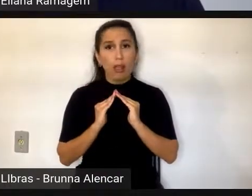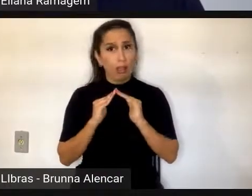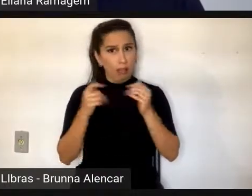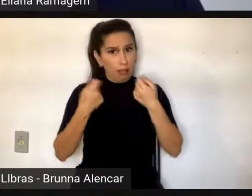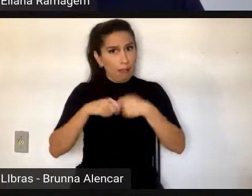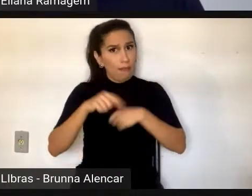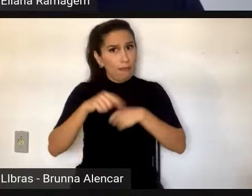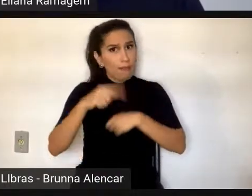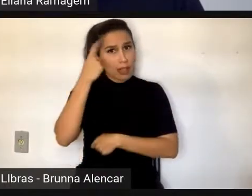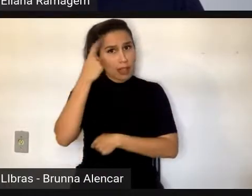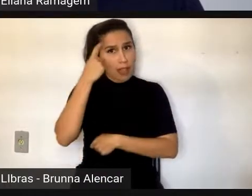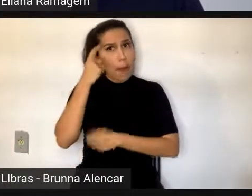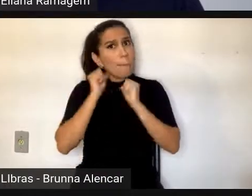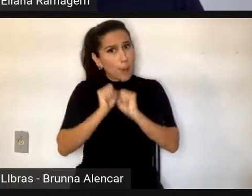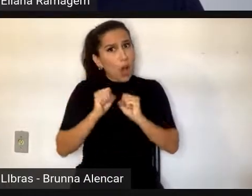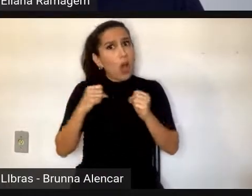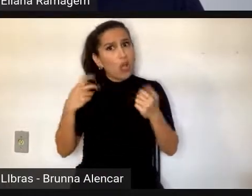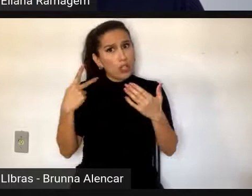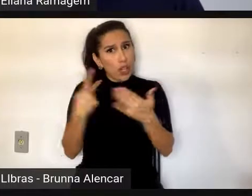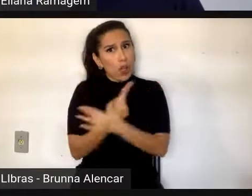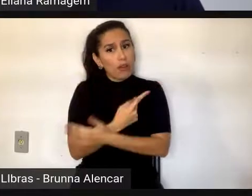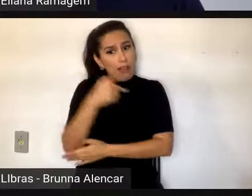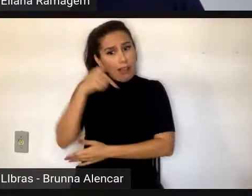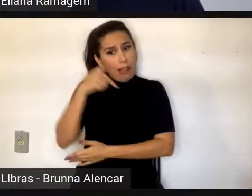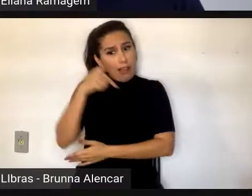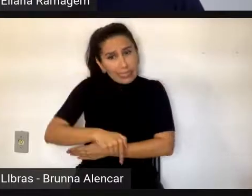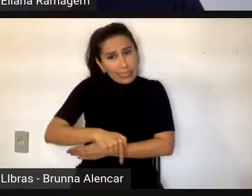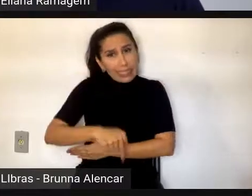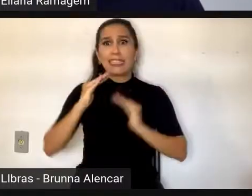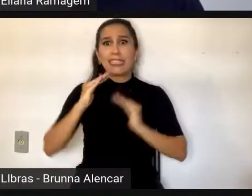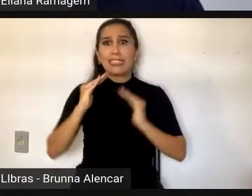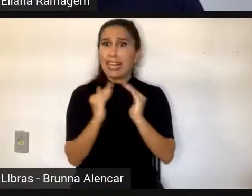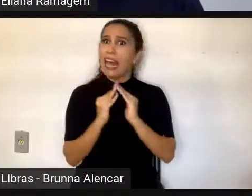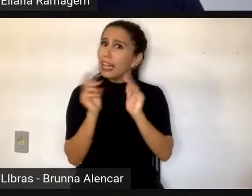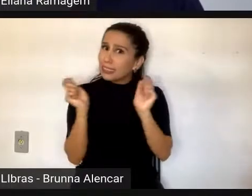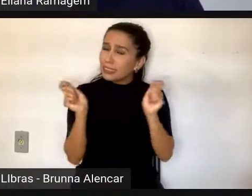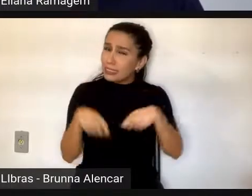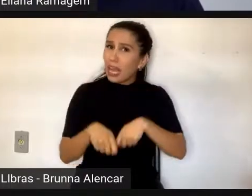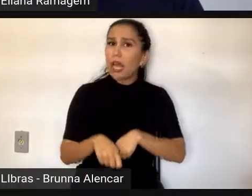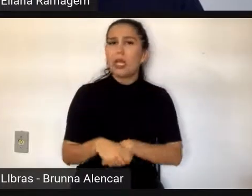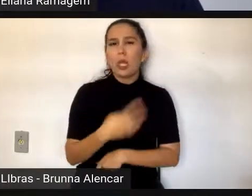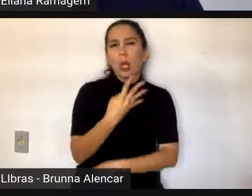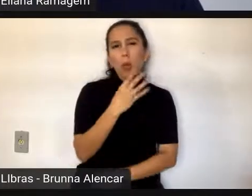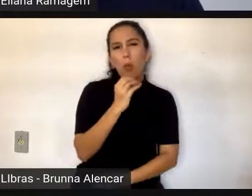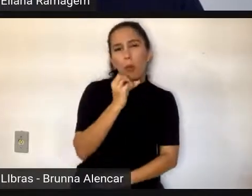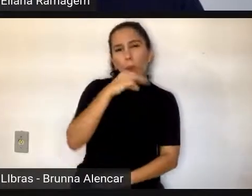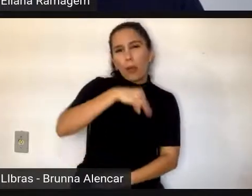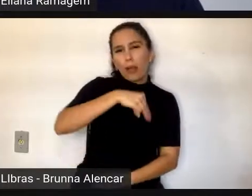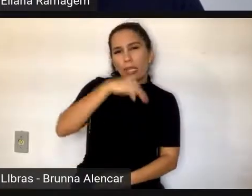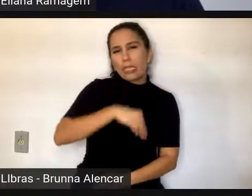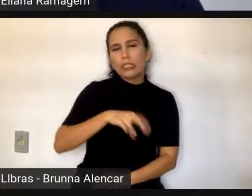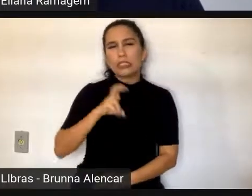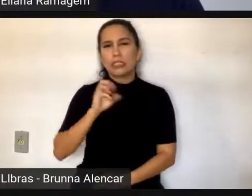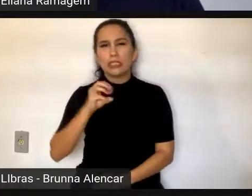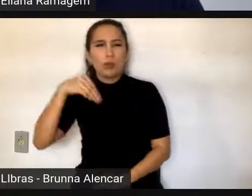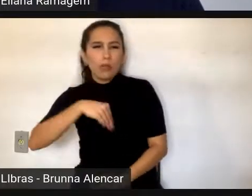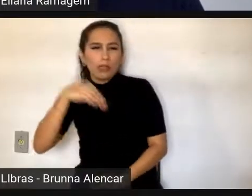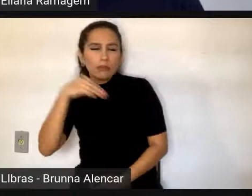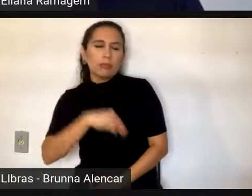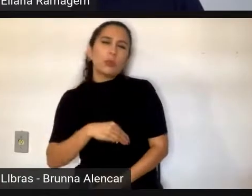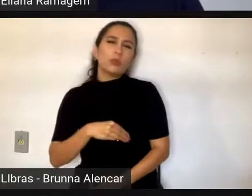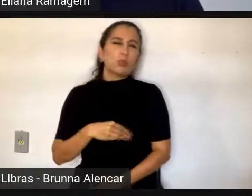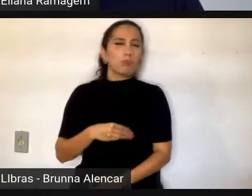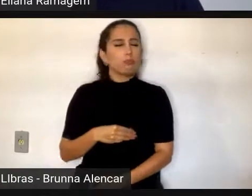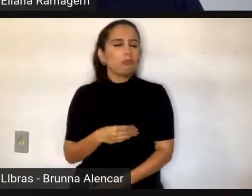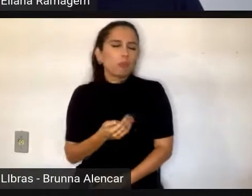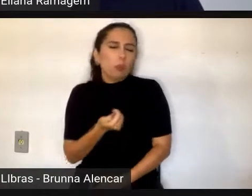pelo menos, encontrar de 40 a 50 minutos durante o dia para dedicar para o trabalho